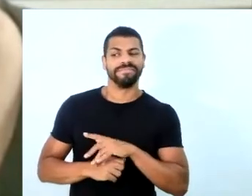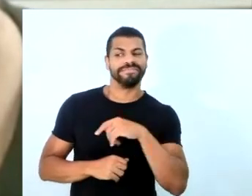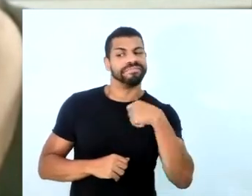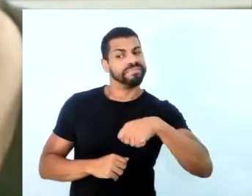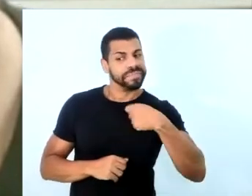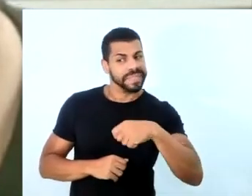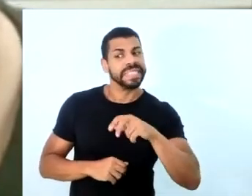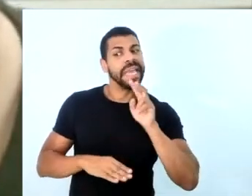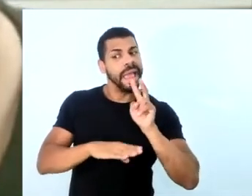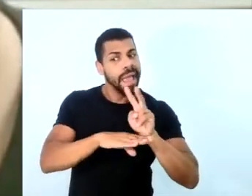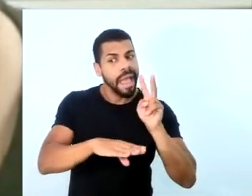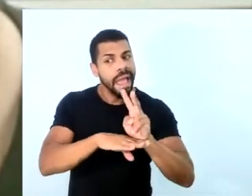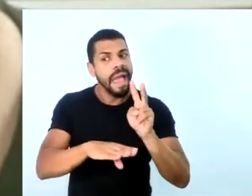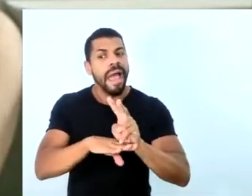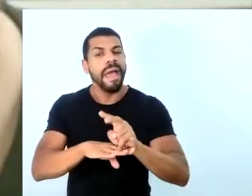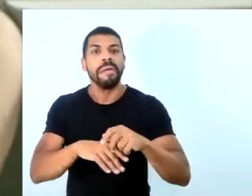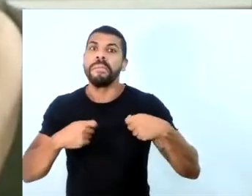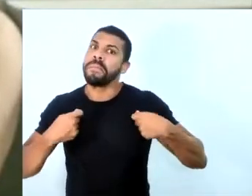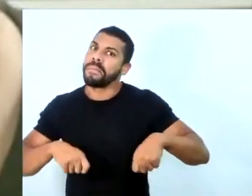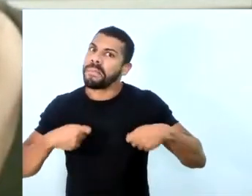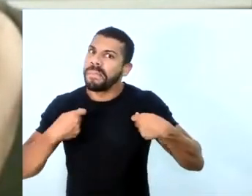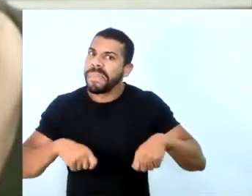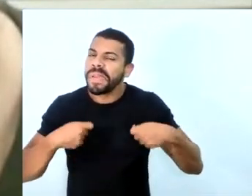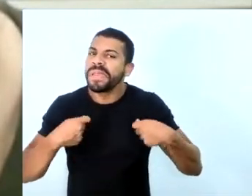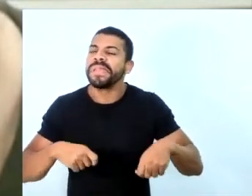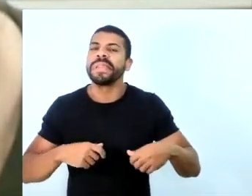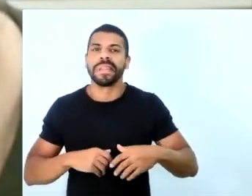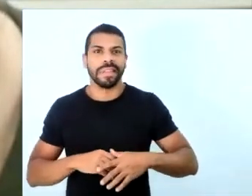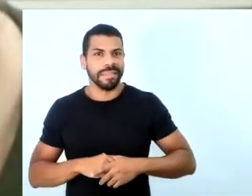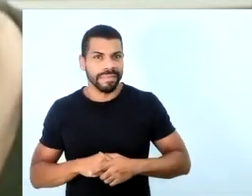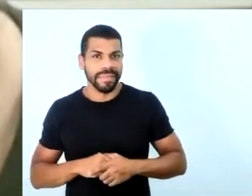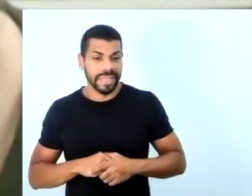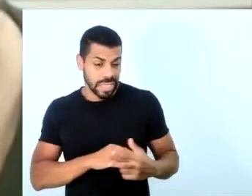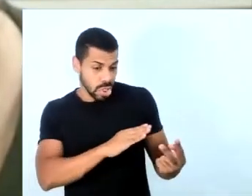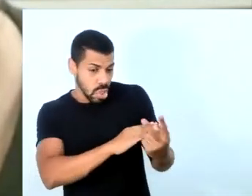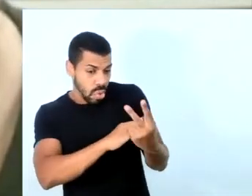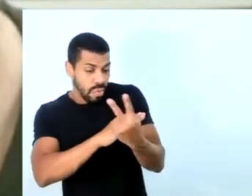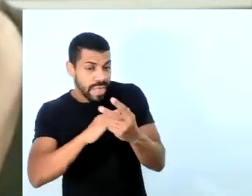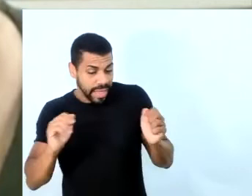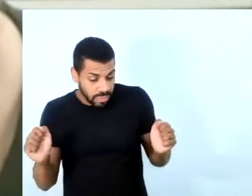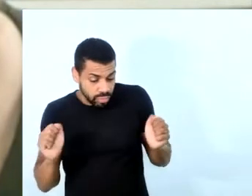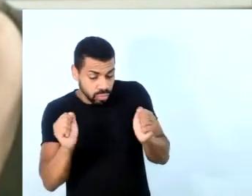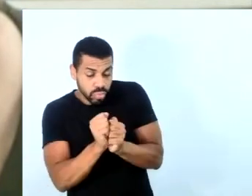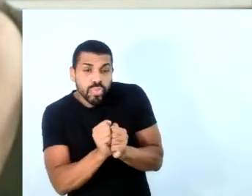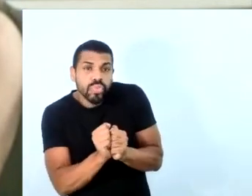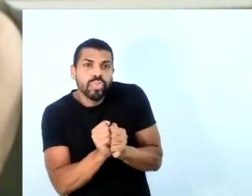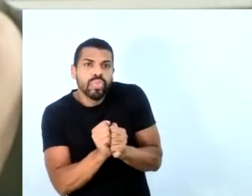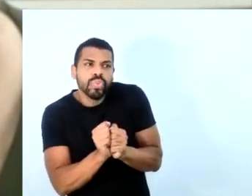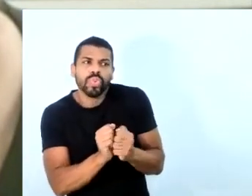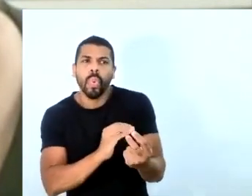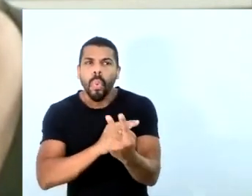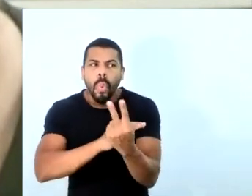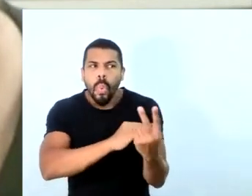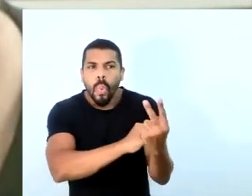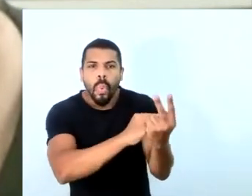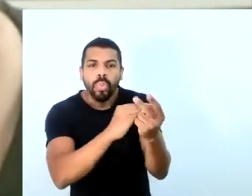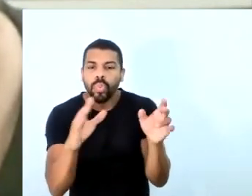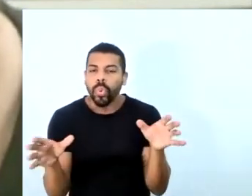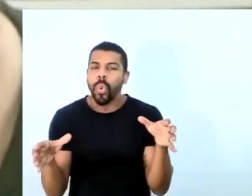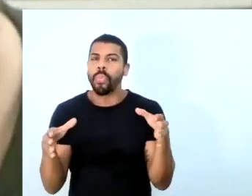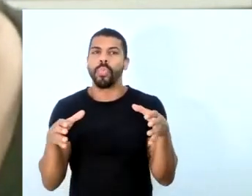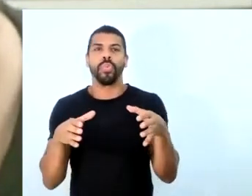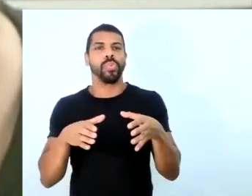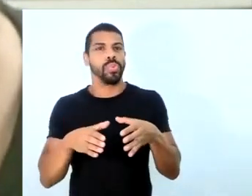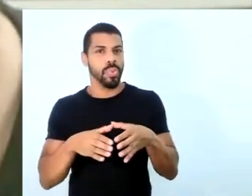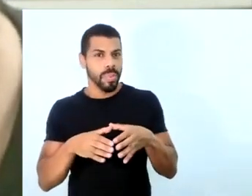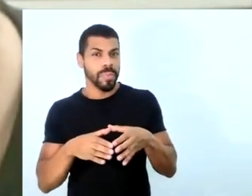mas assim, se a gente não se aquilombar, se a gente não se fortalecer, se a gente não se cuidar enquanto